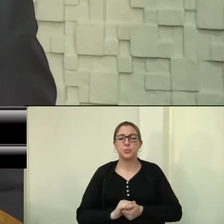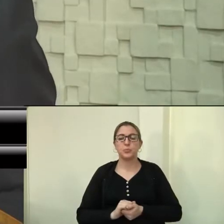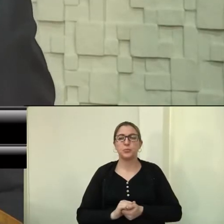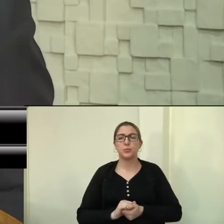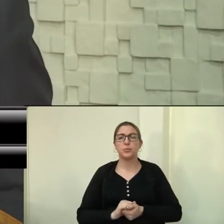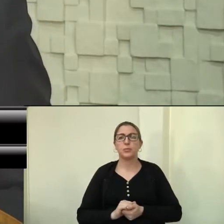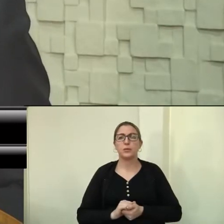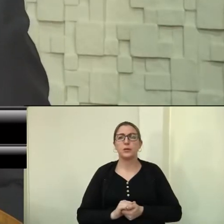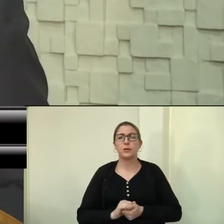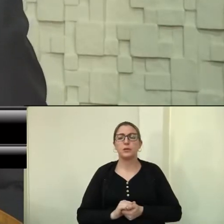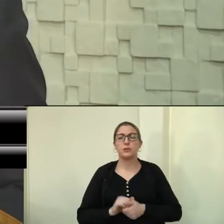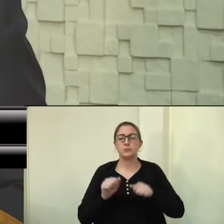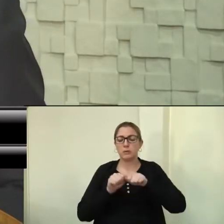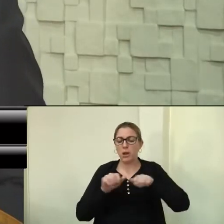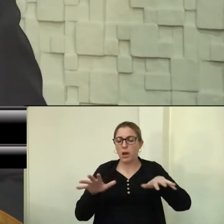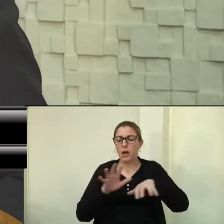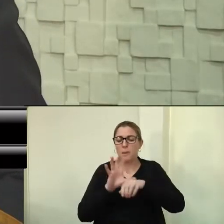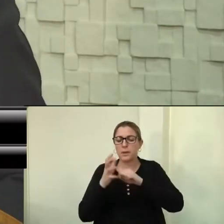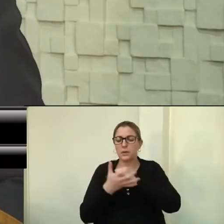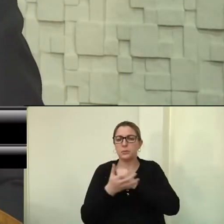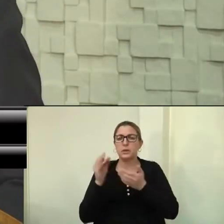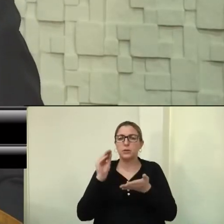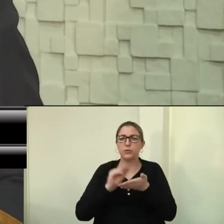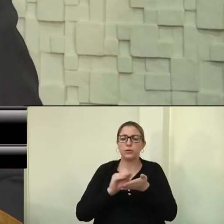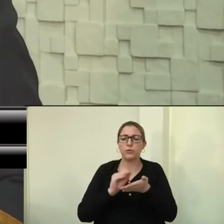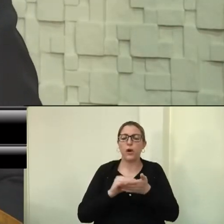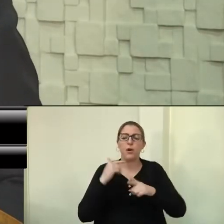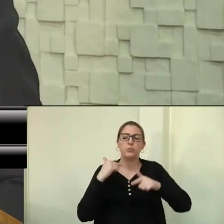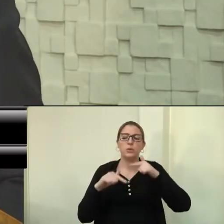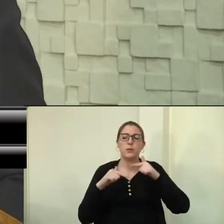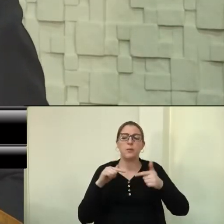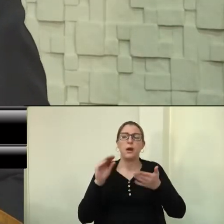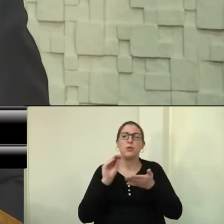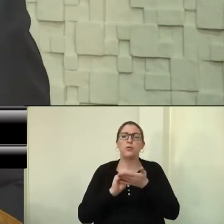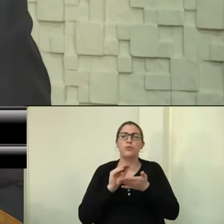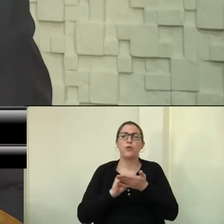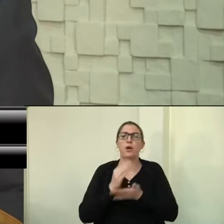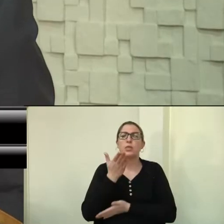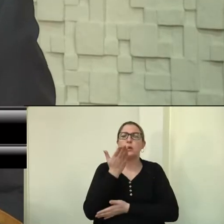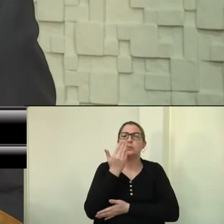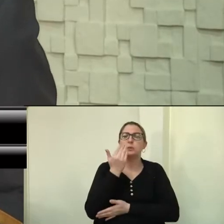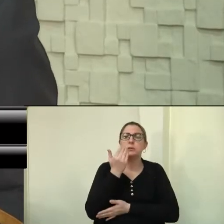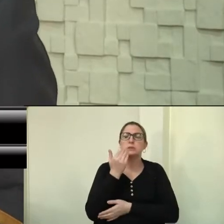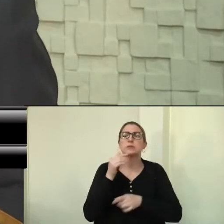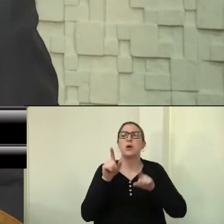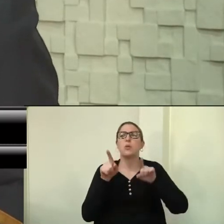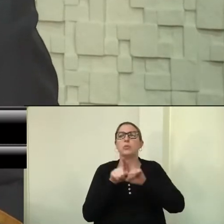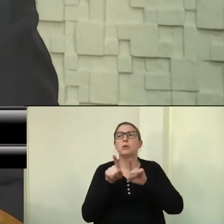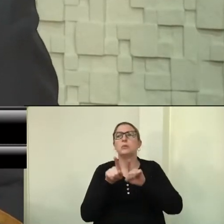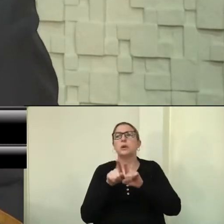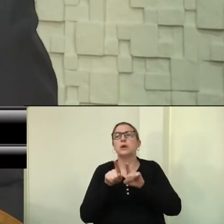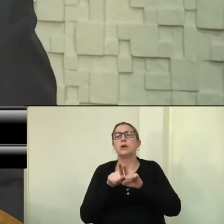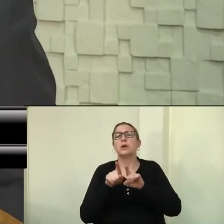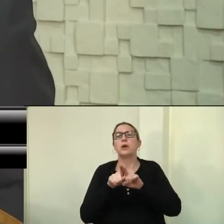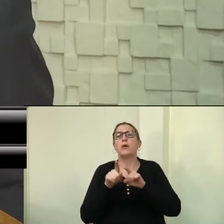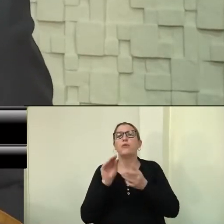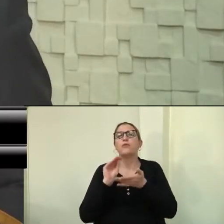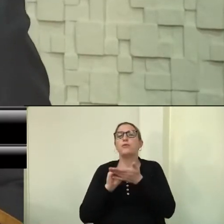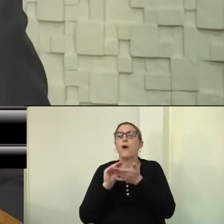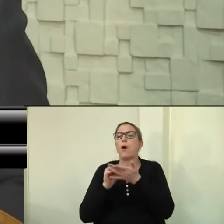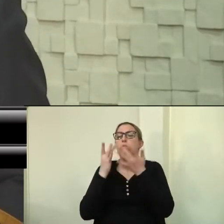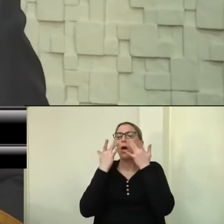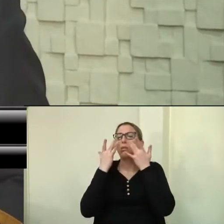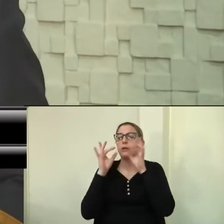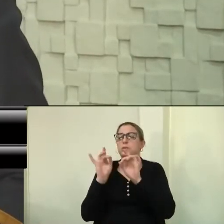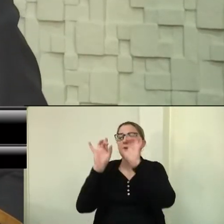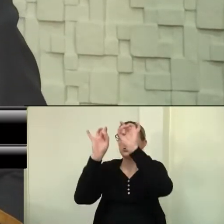a pandemia, a falta de trabalho, a falta de alimentação, a falta de atenção